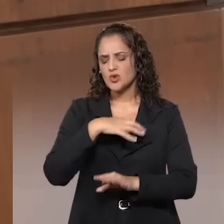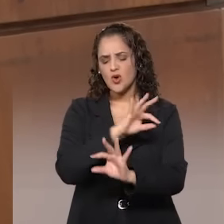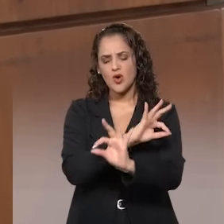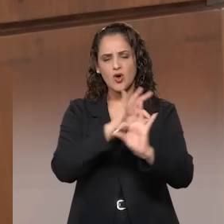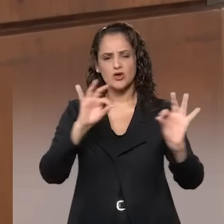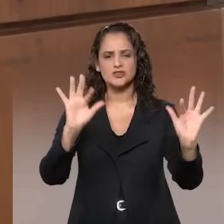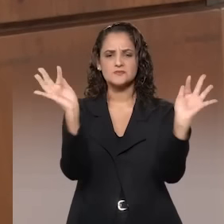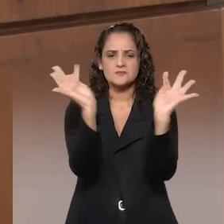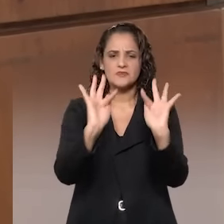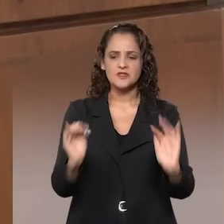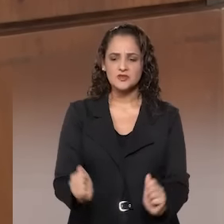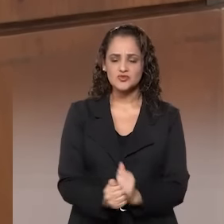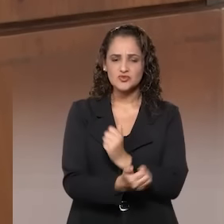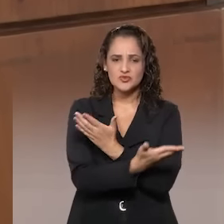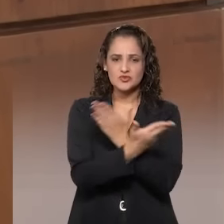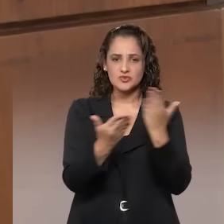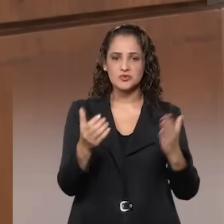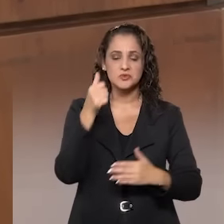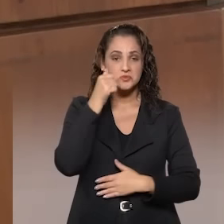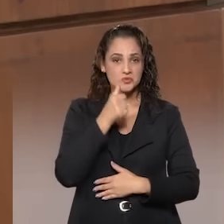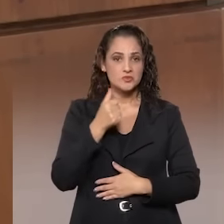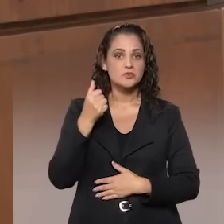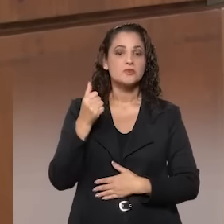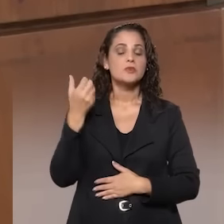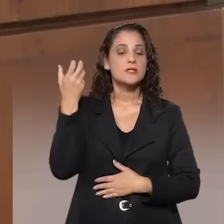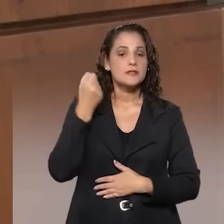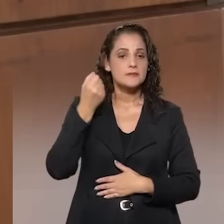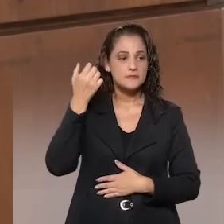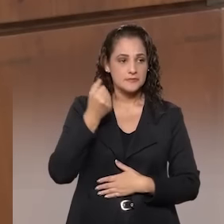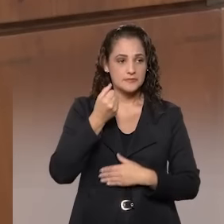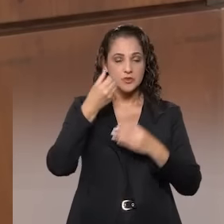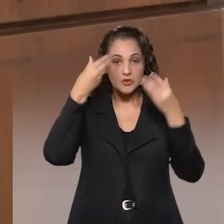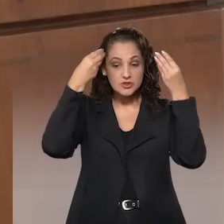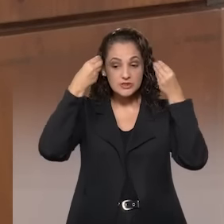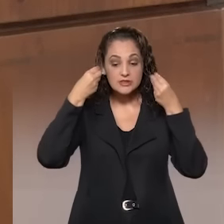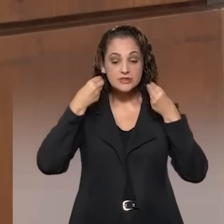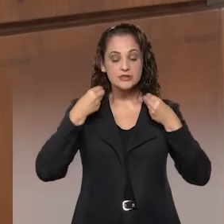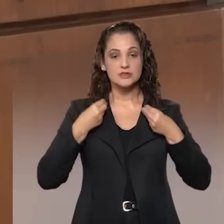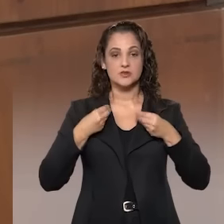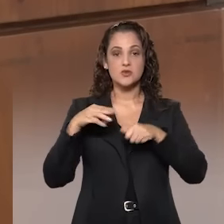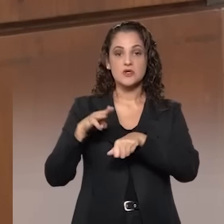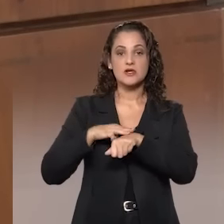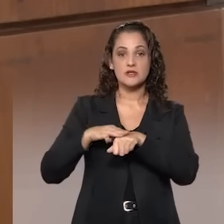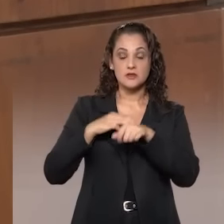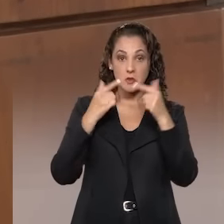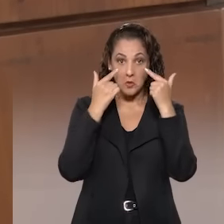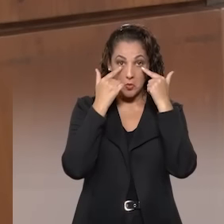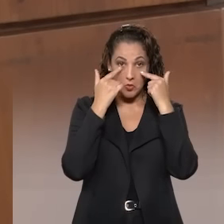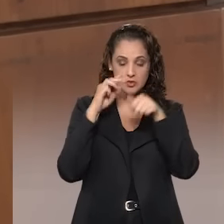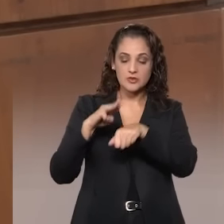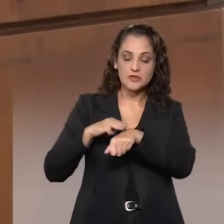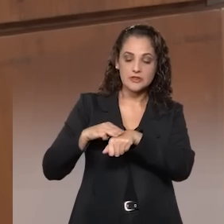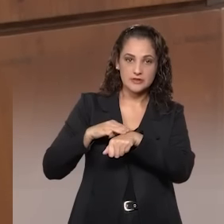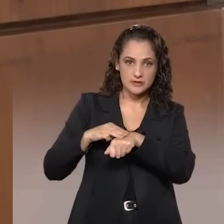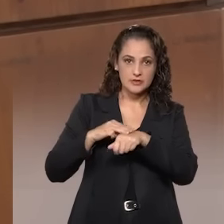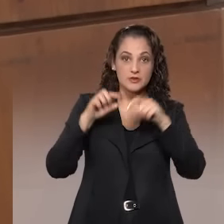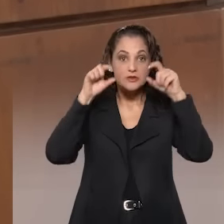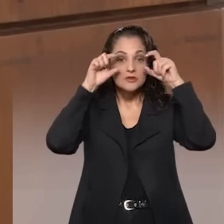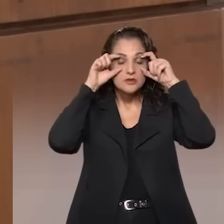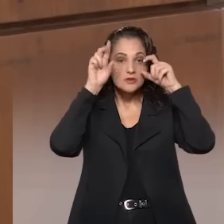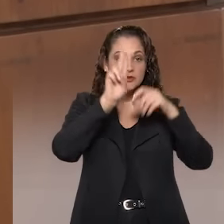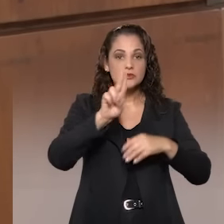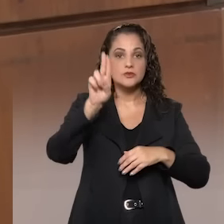essa mesa e eu sou uma mulher branca de cabelos hoje estou usando lisos castanhos olhos também castanhos uso